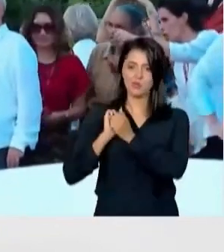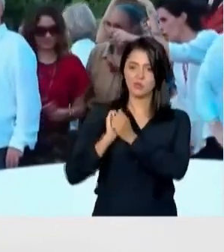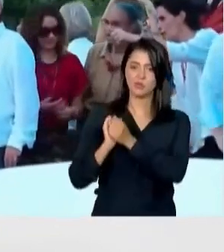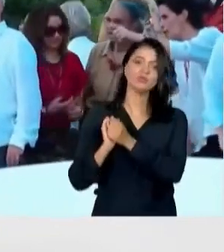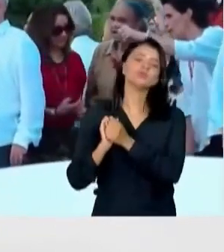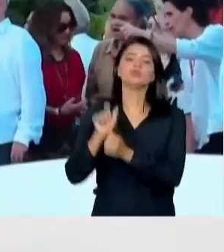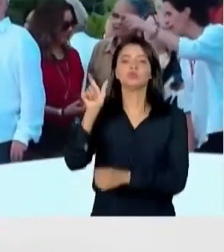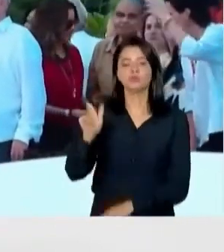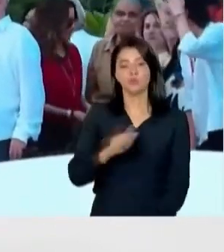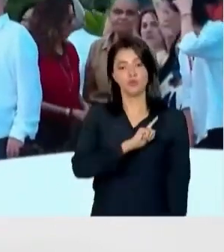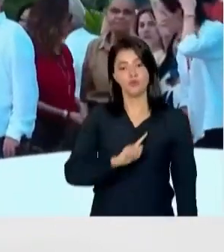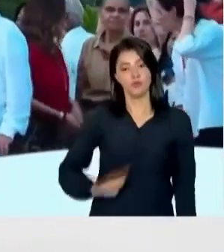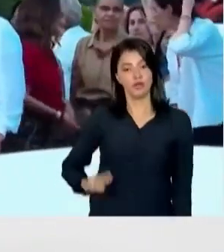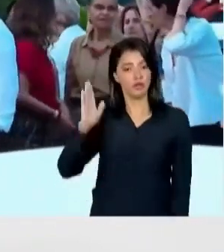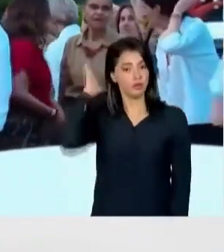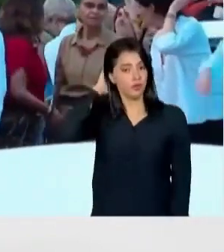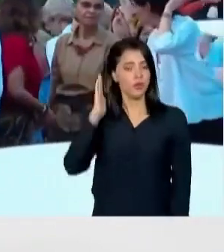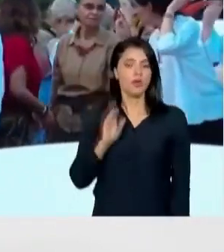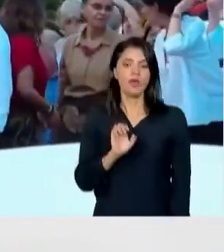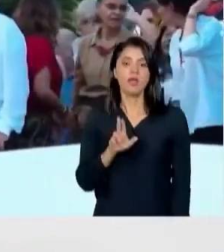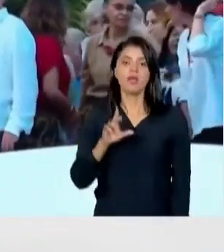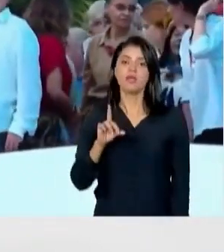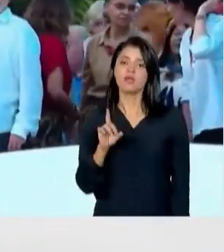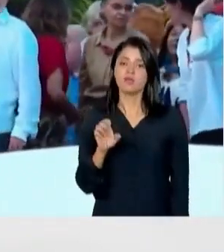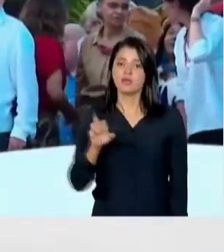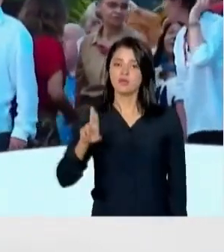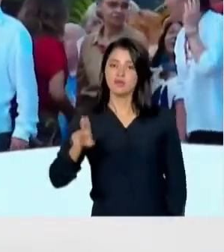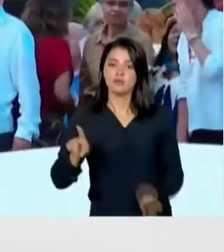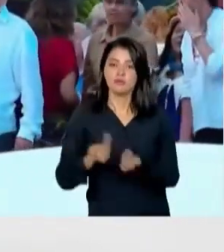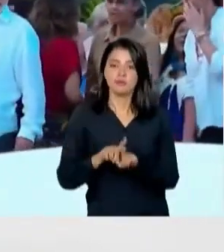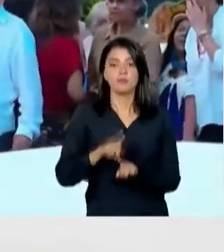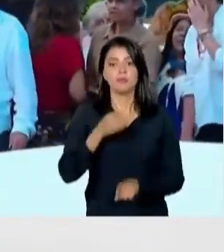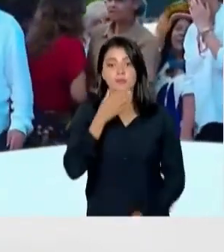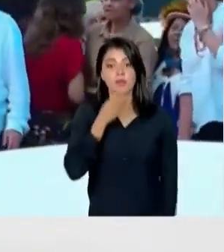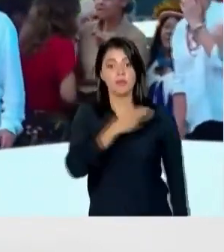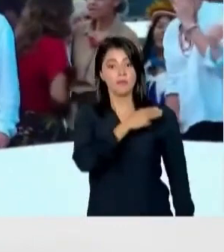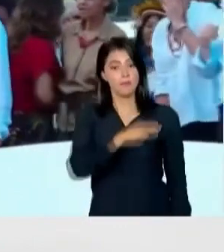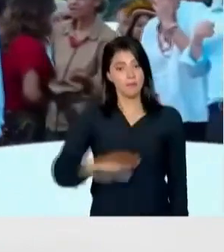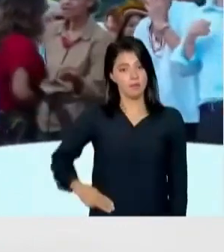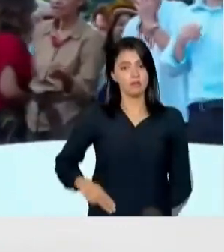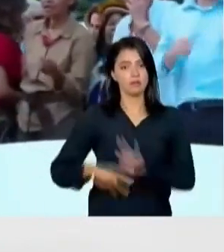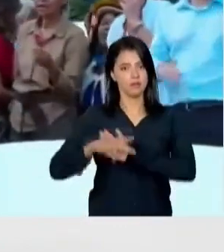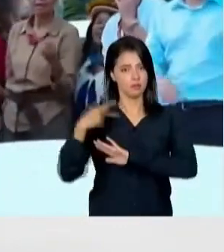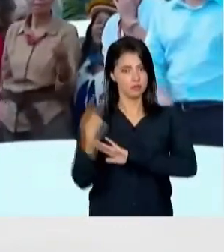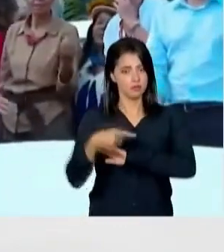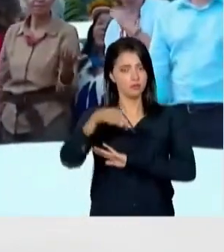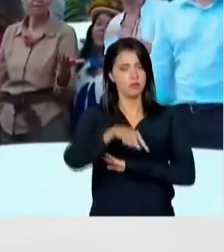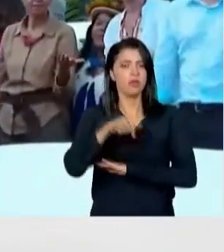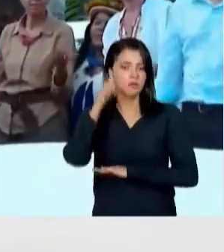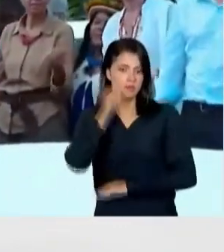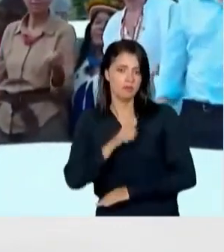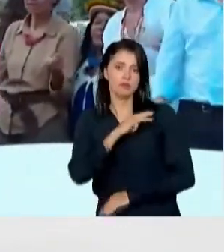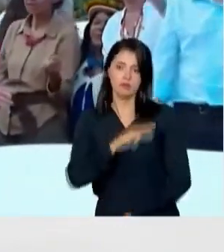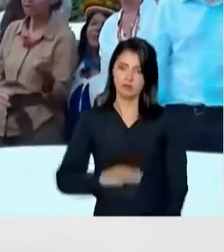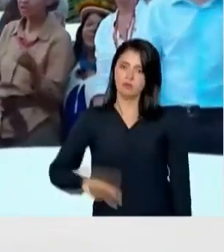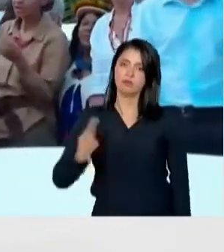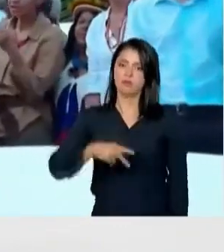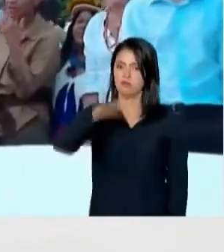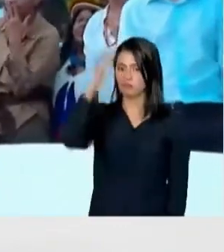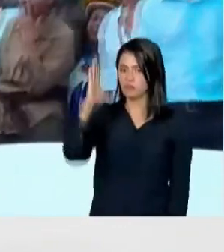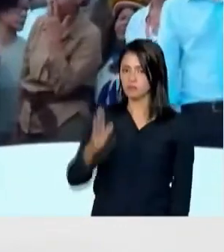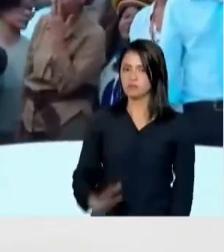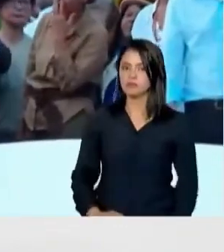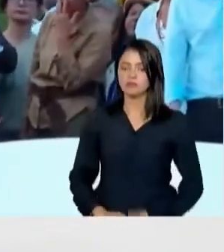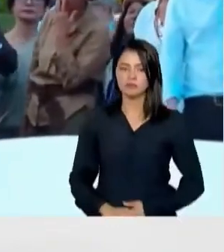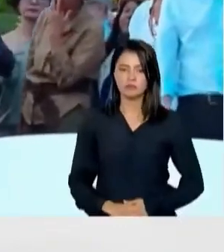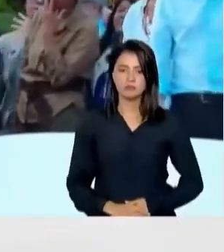problema na verdade eu acho que a admiração é maior do macron para o Lula do que vice-versa mas Lula né um